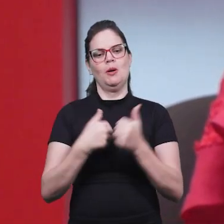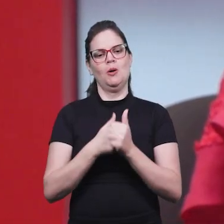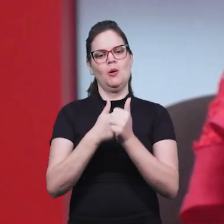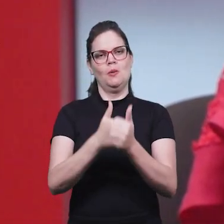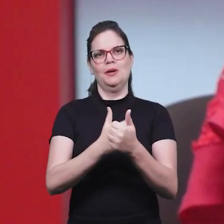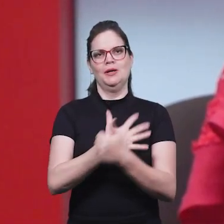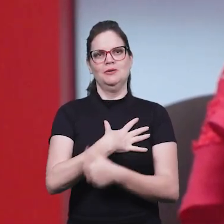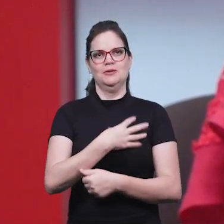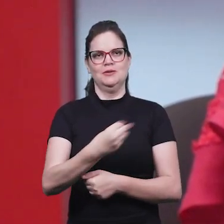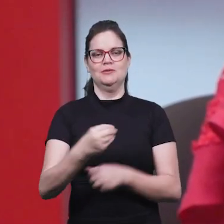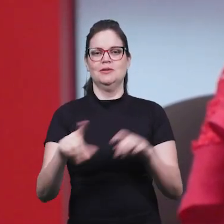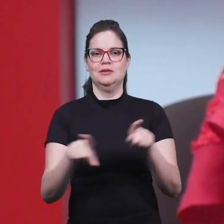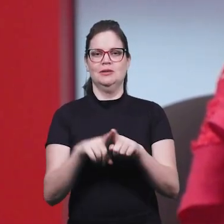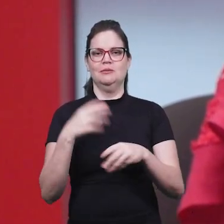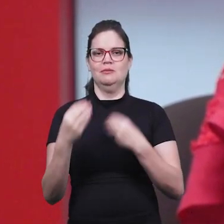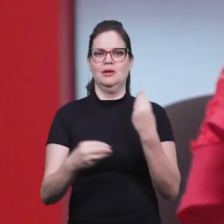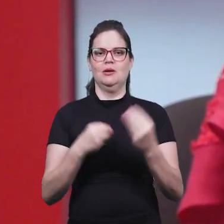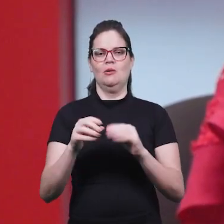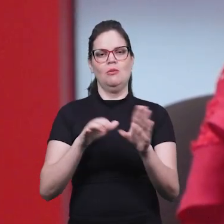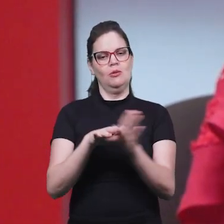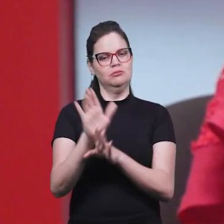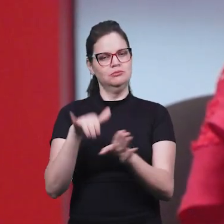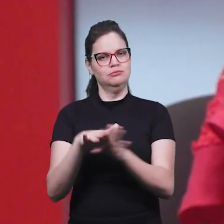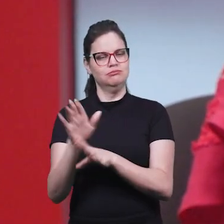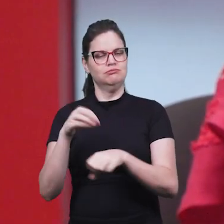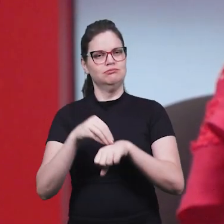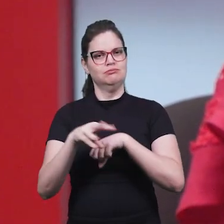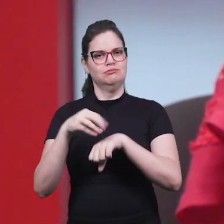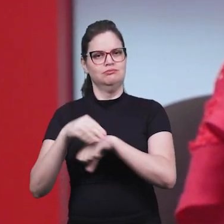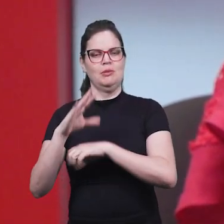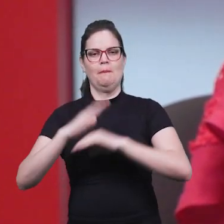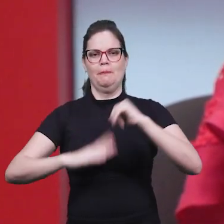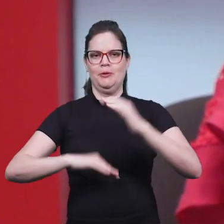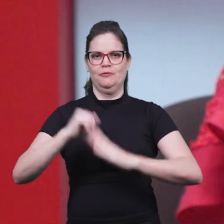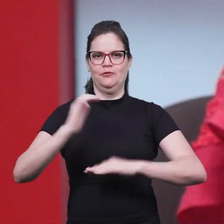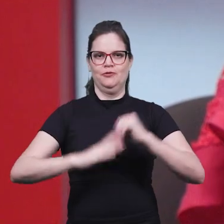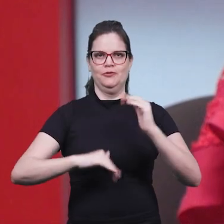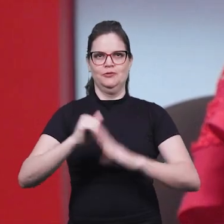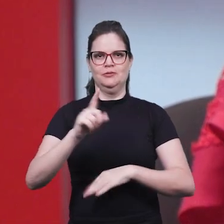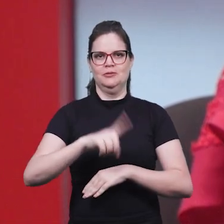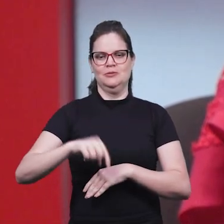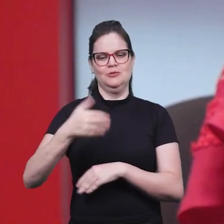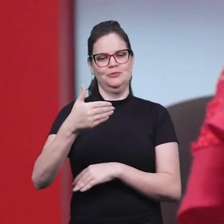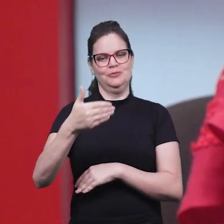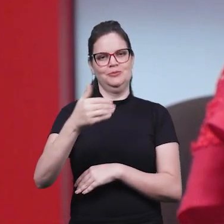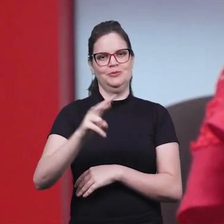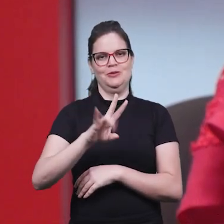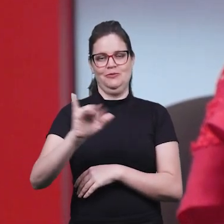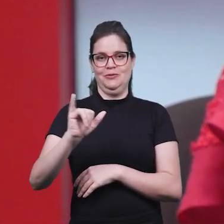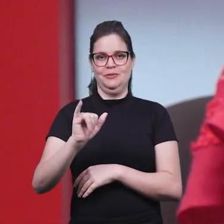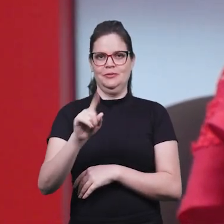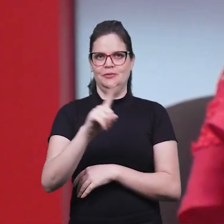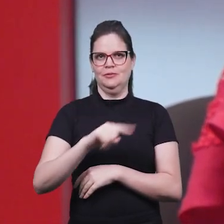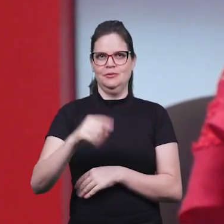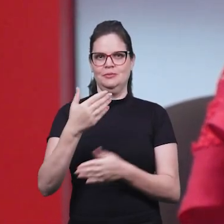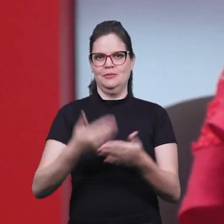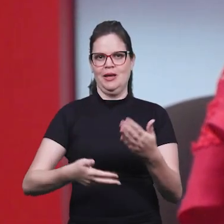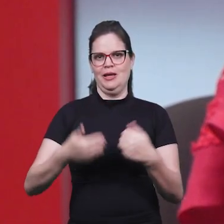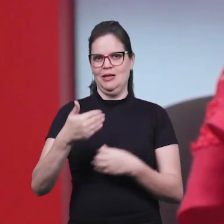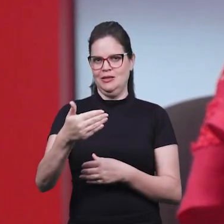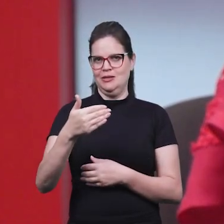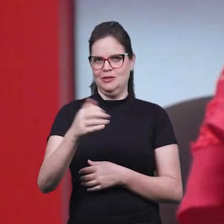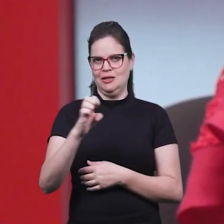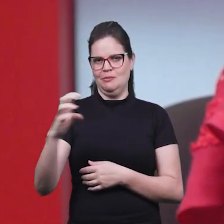dos filhos e também orientações profissionais para o porvir. Não percam as